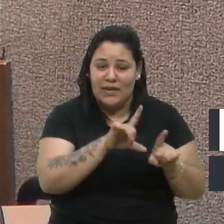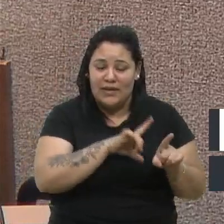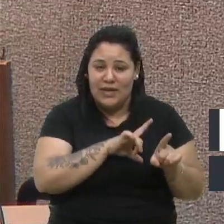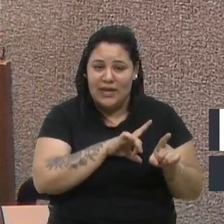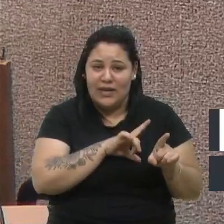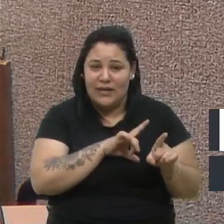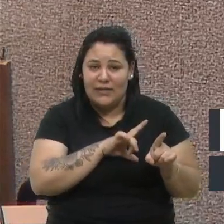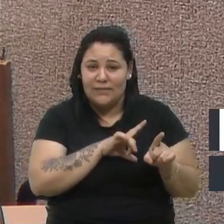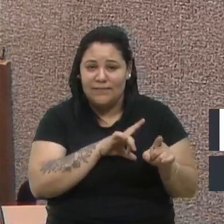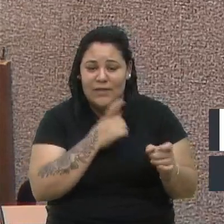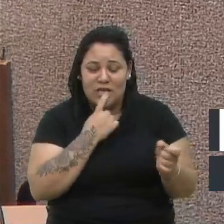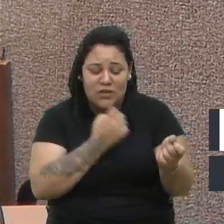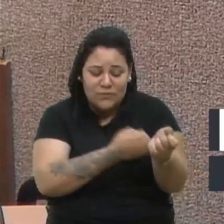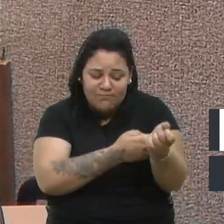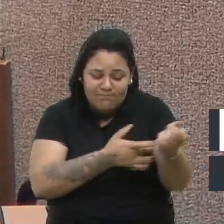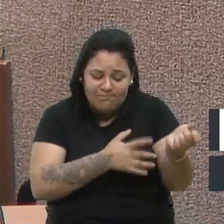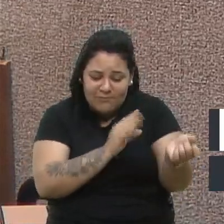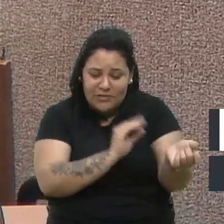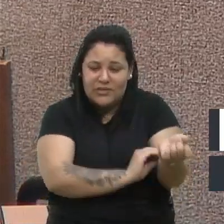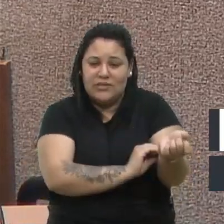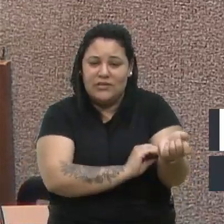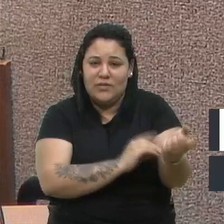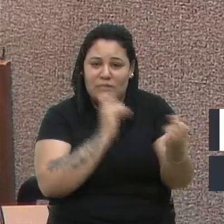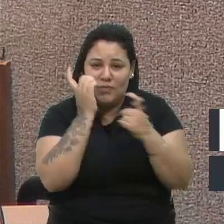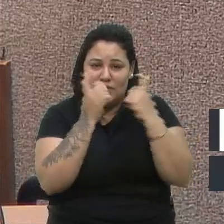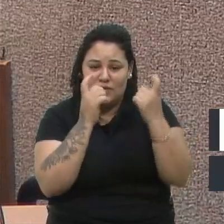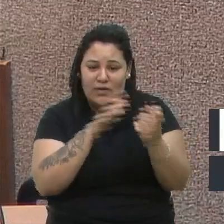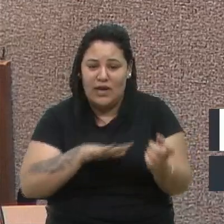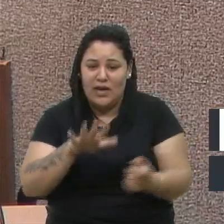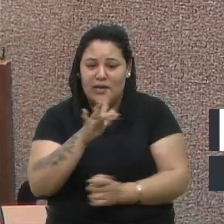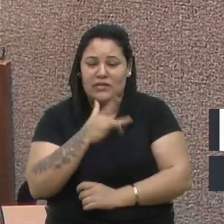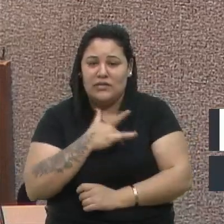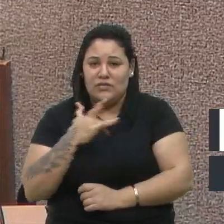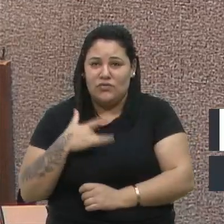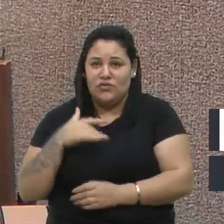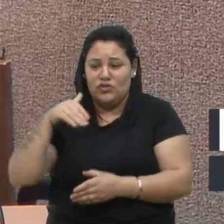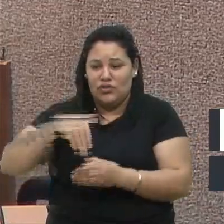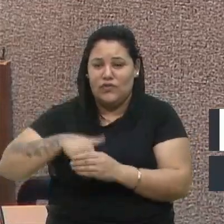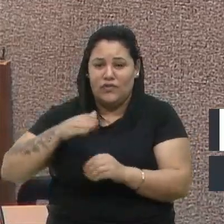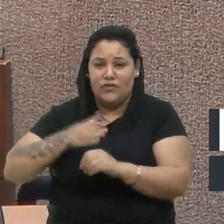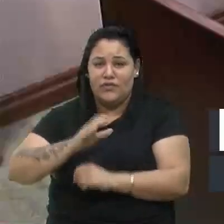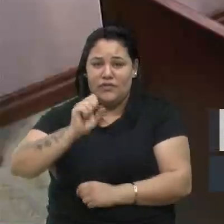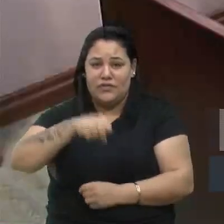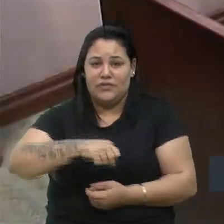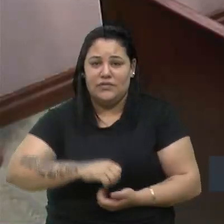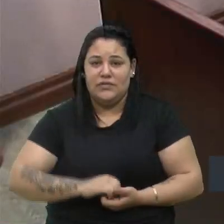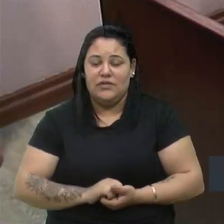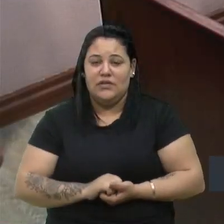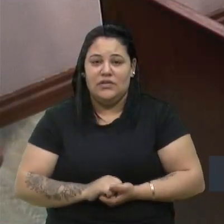da saúde e vou votar favorável no momento oportuno. Muito obrigado. Obrigado. Próximo vereador.